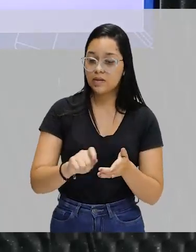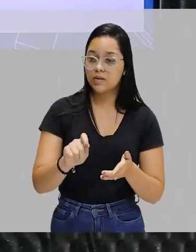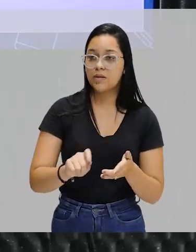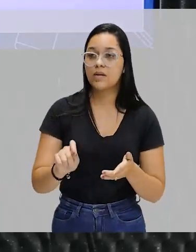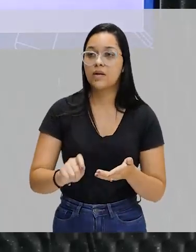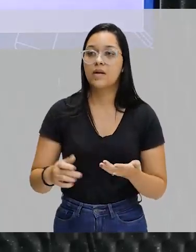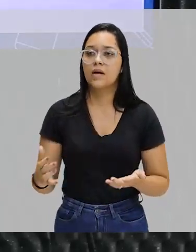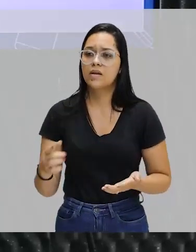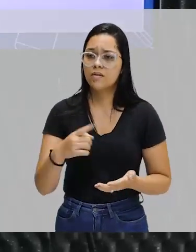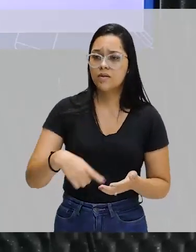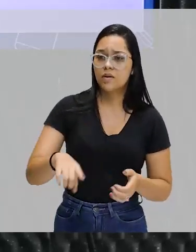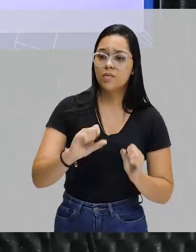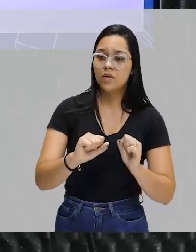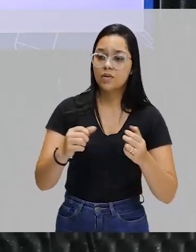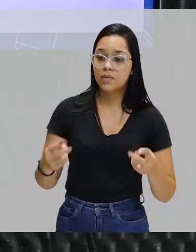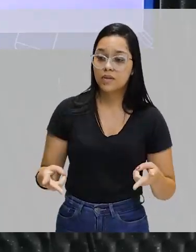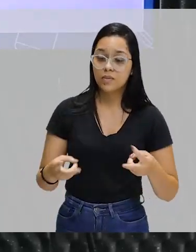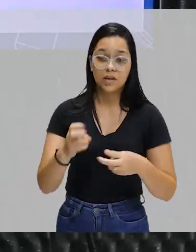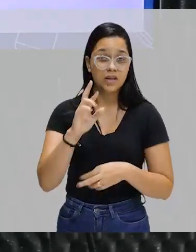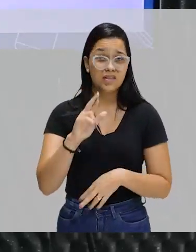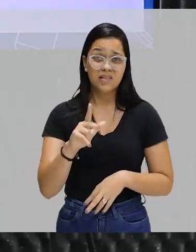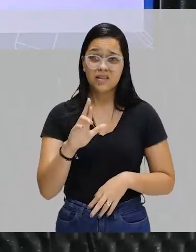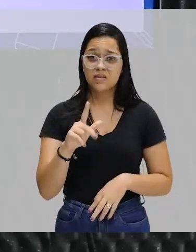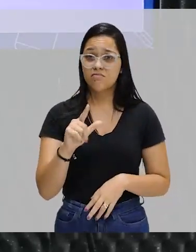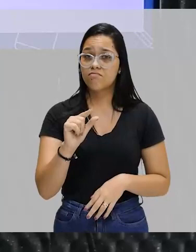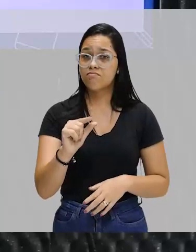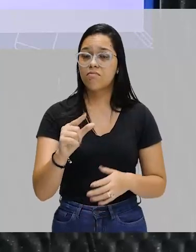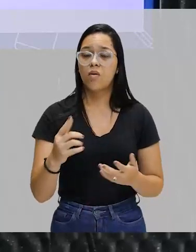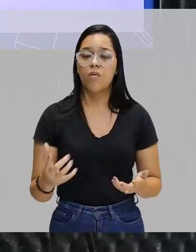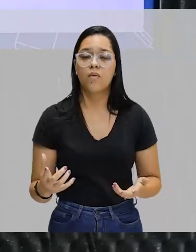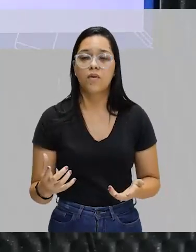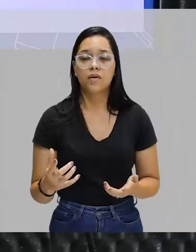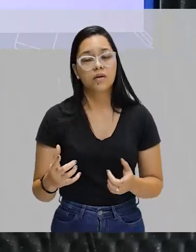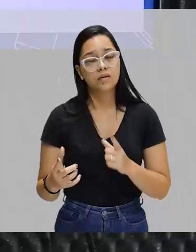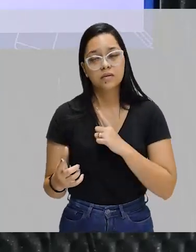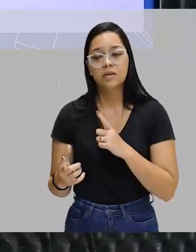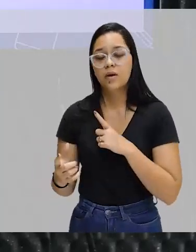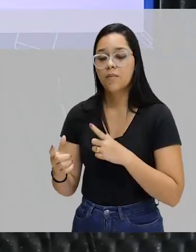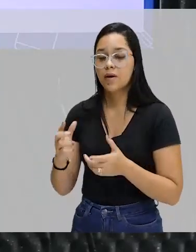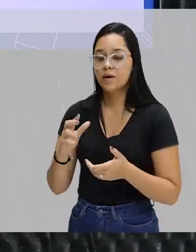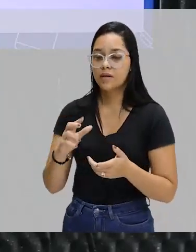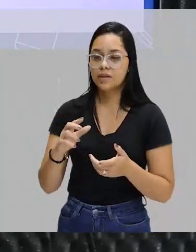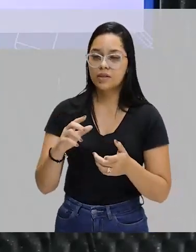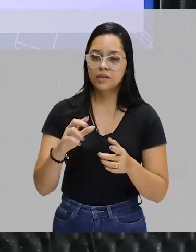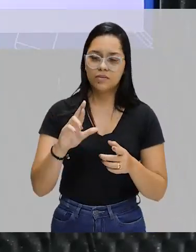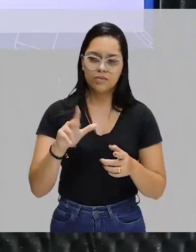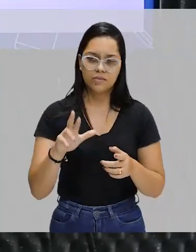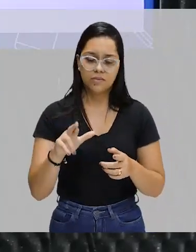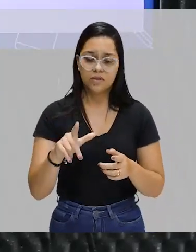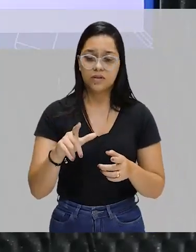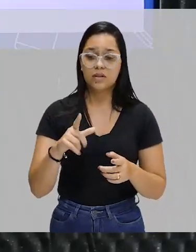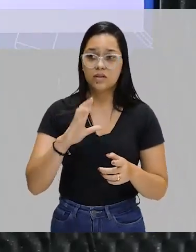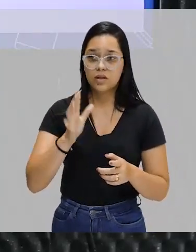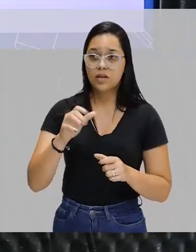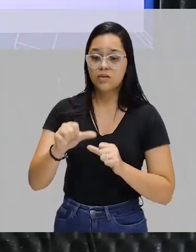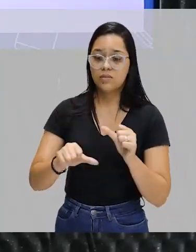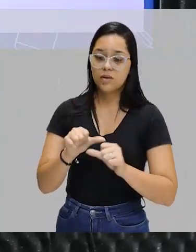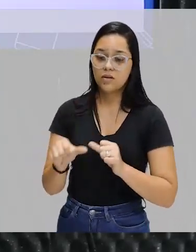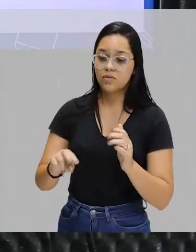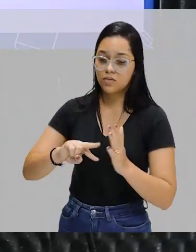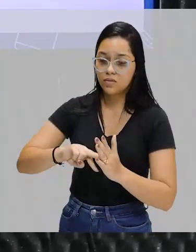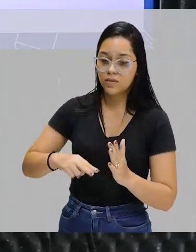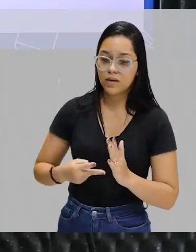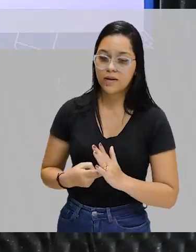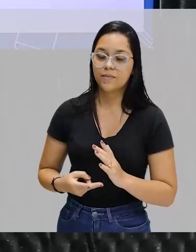algo. Então, vocês conseguem perceber que a diferença é bem mínima, né? Então, uma pequena diferença já faz toda uma mudança no